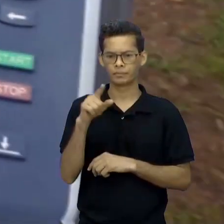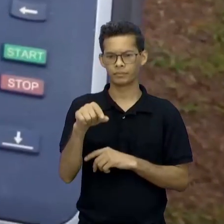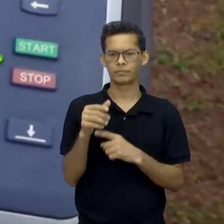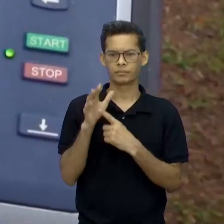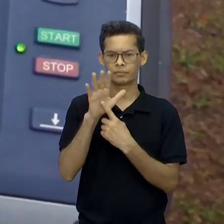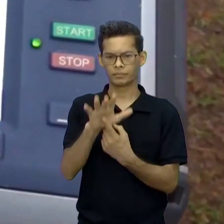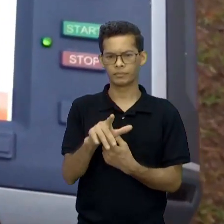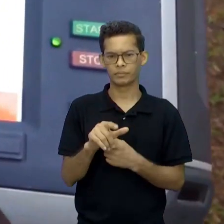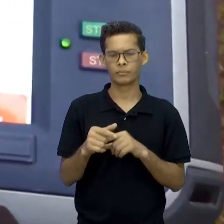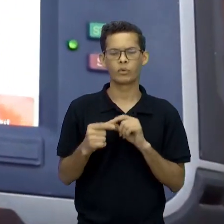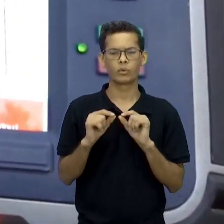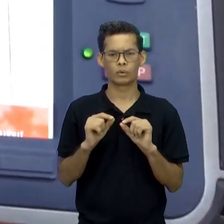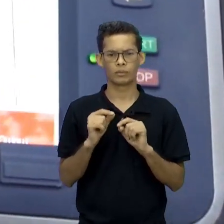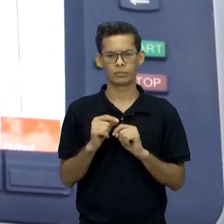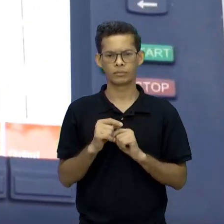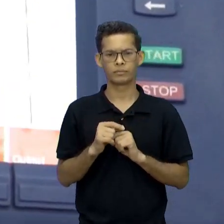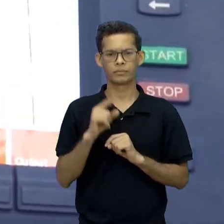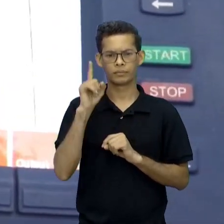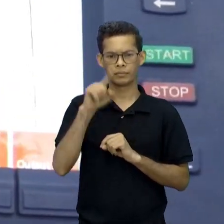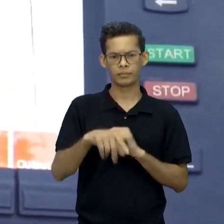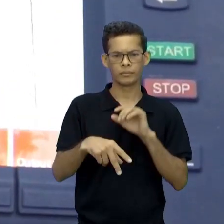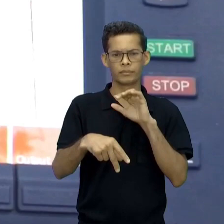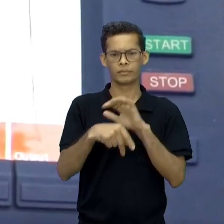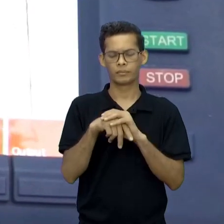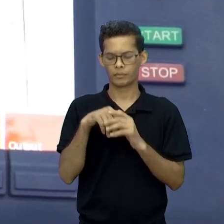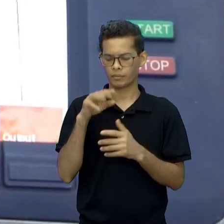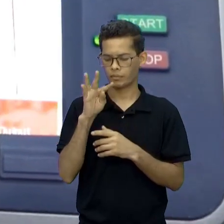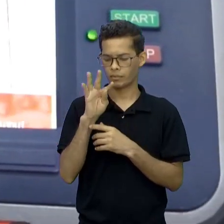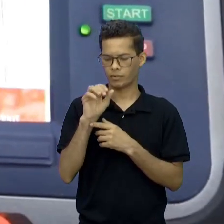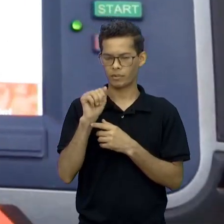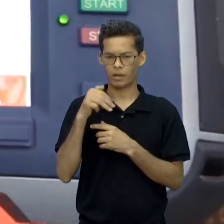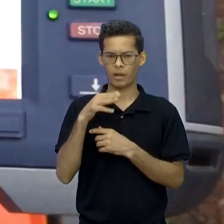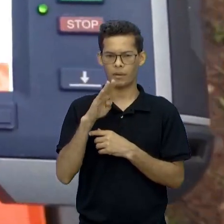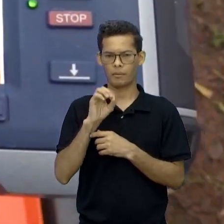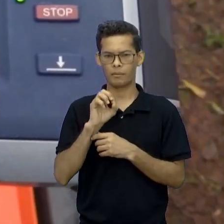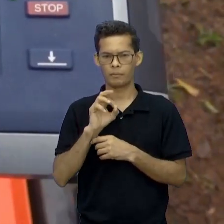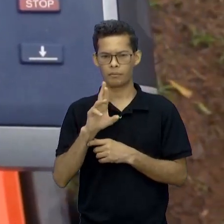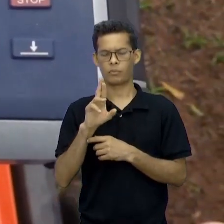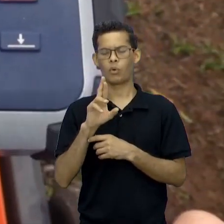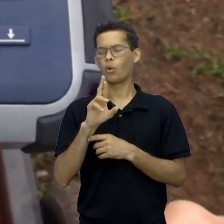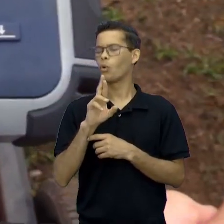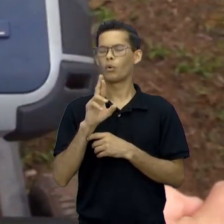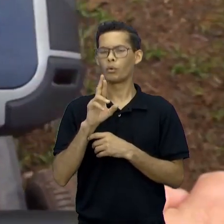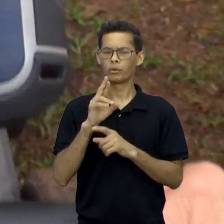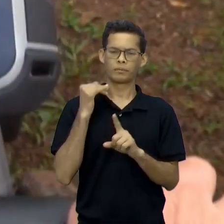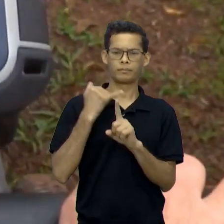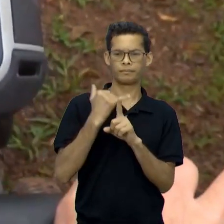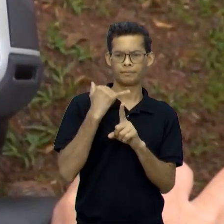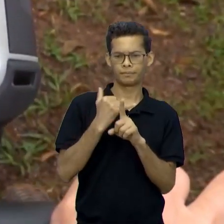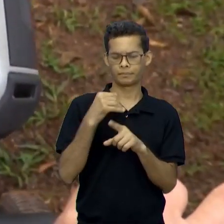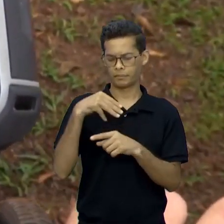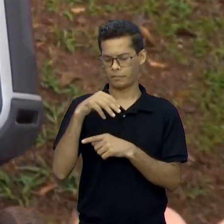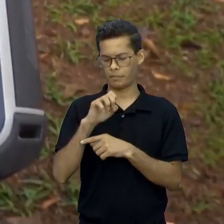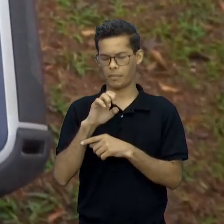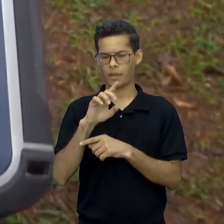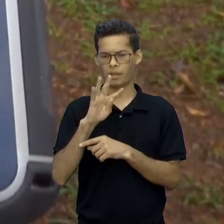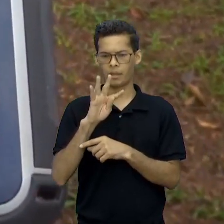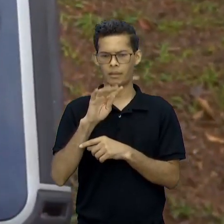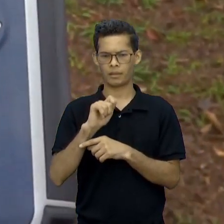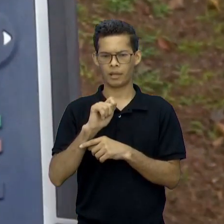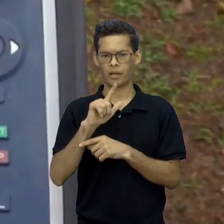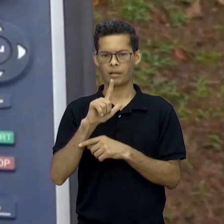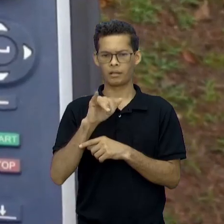aparecer, já é um tambor metálico. O tambor metálico, ele está na